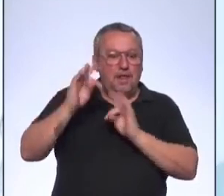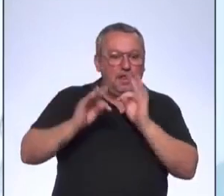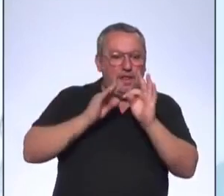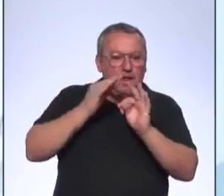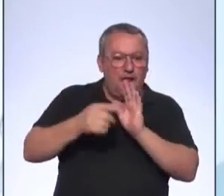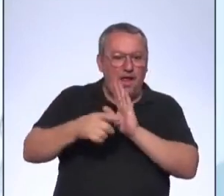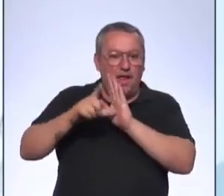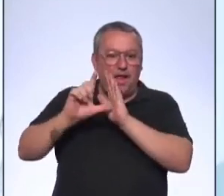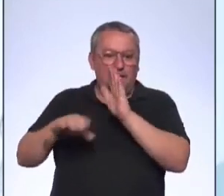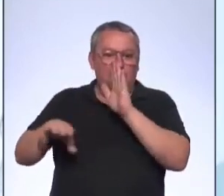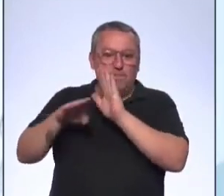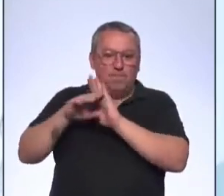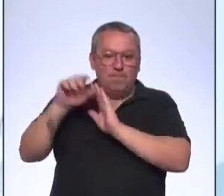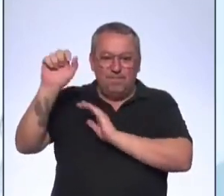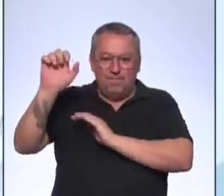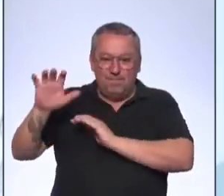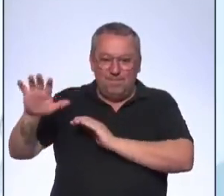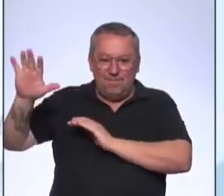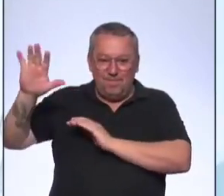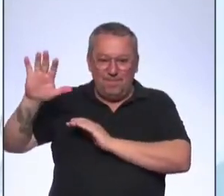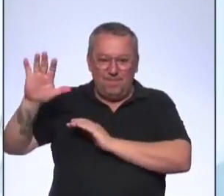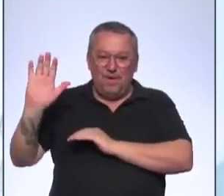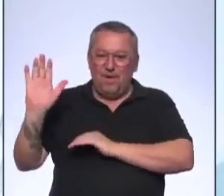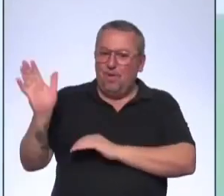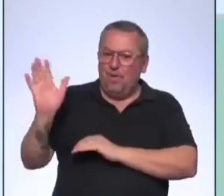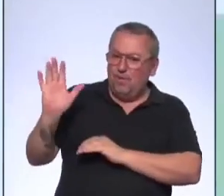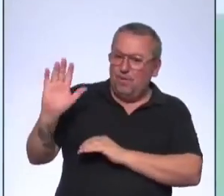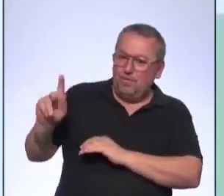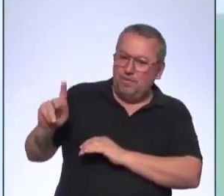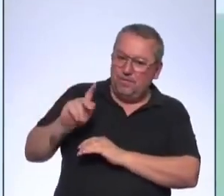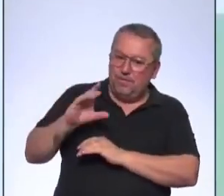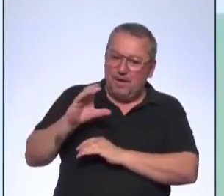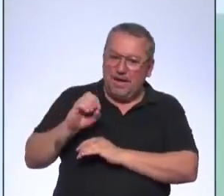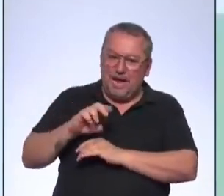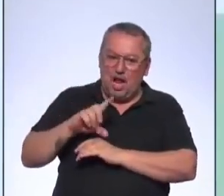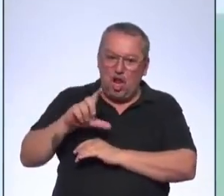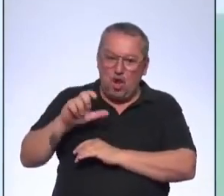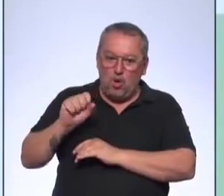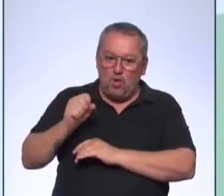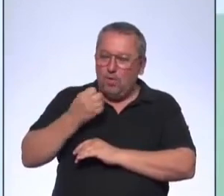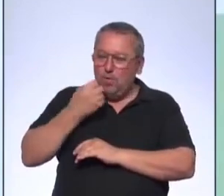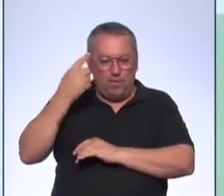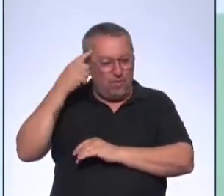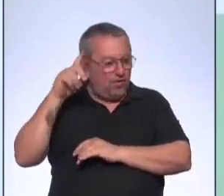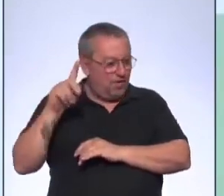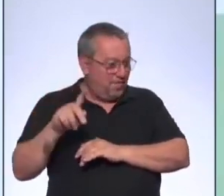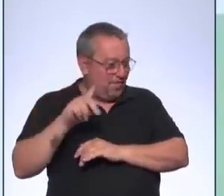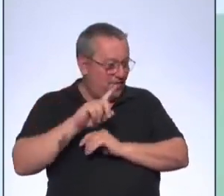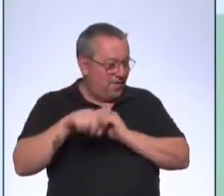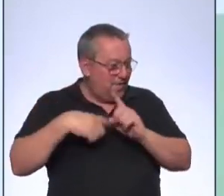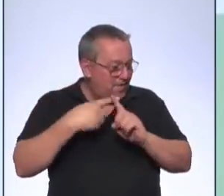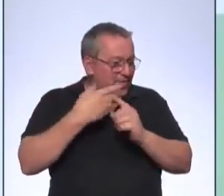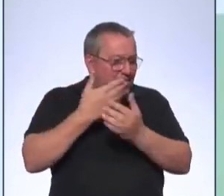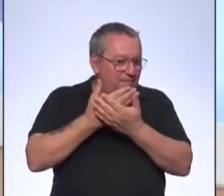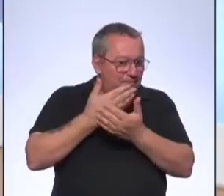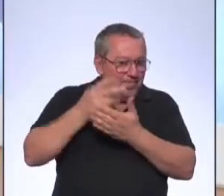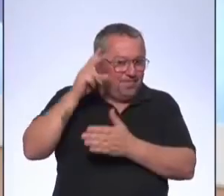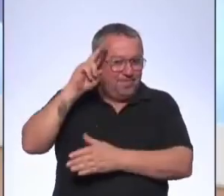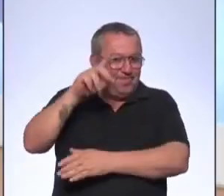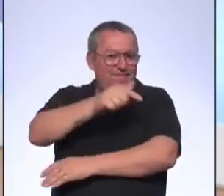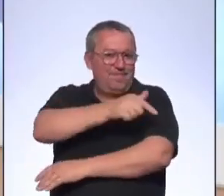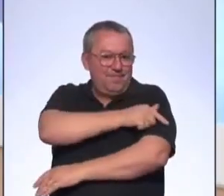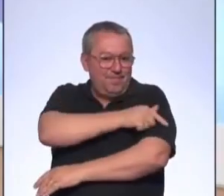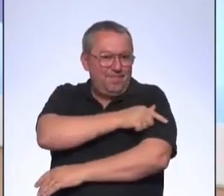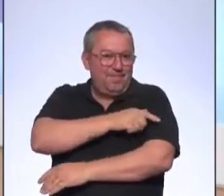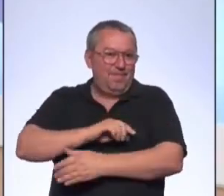da chegada dos europeus. Olá, professor Carlos. Bom dia, professora Janaína. Mais uma aula de História para o 7º ano. Mais